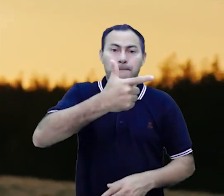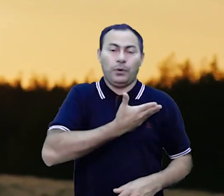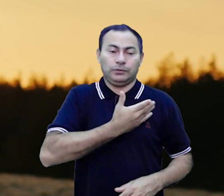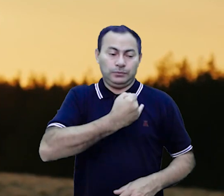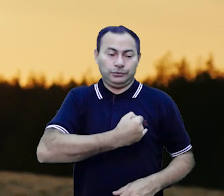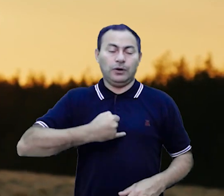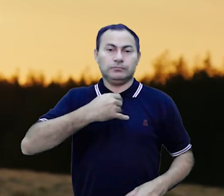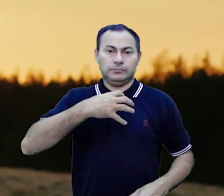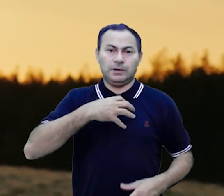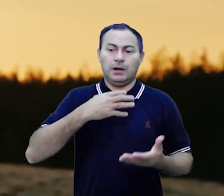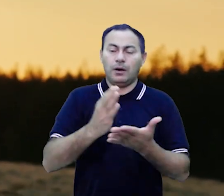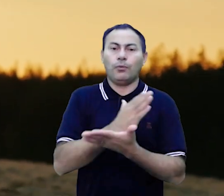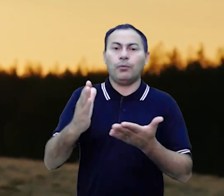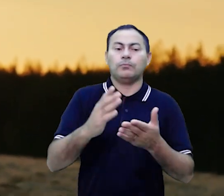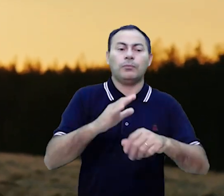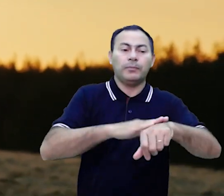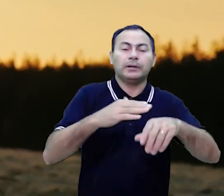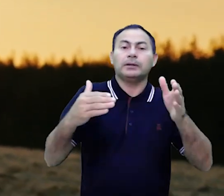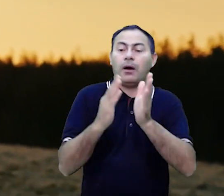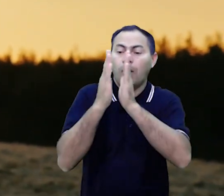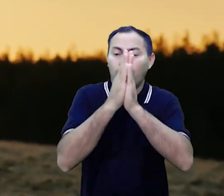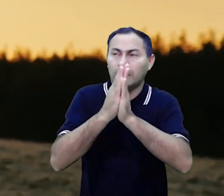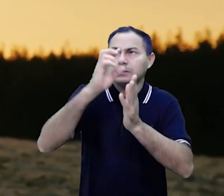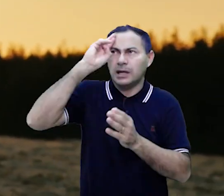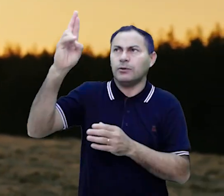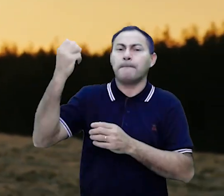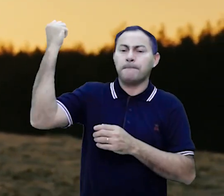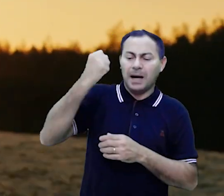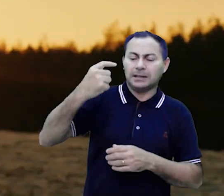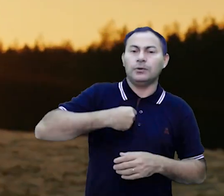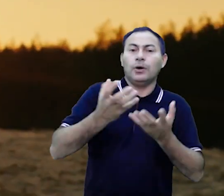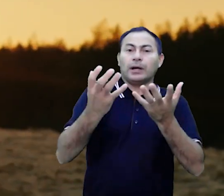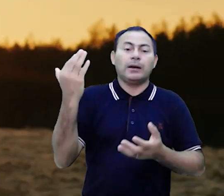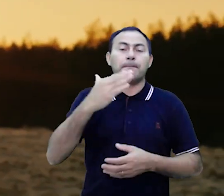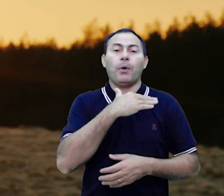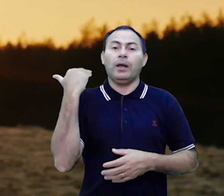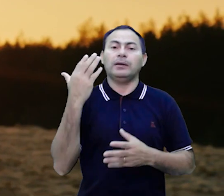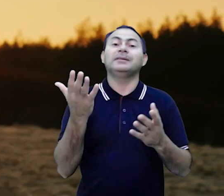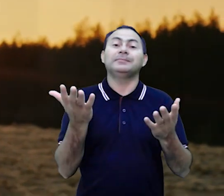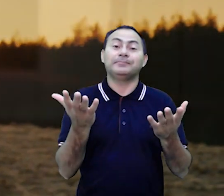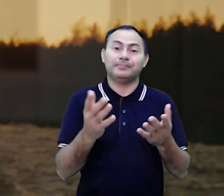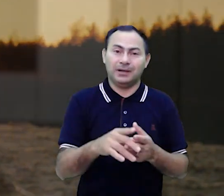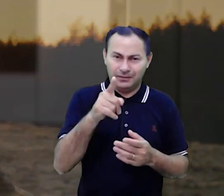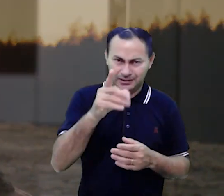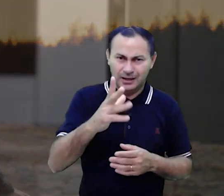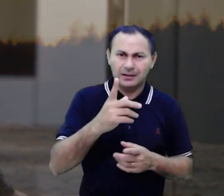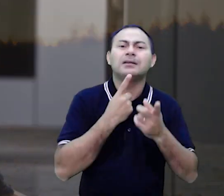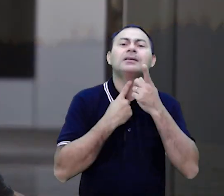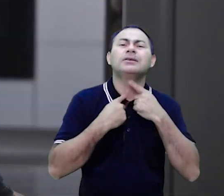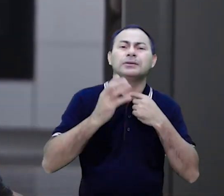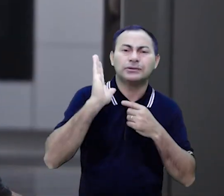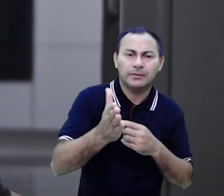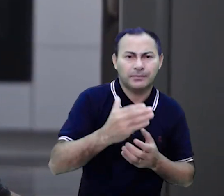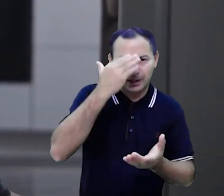apóstolo João, sentiram-se assim em algum momento e até oraram, né? Senhor, me mata, eu quero é morrer. Você